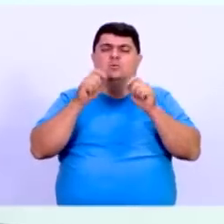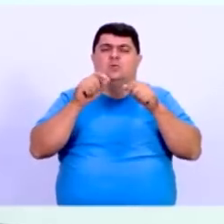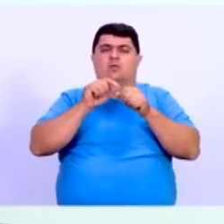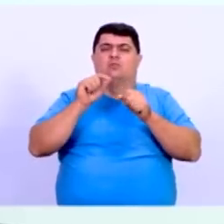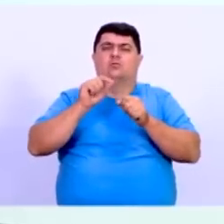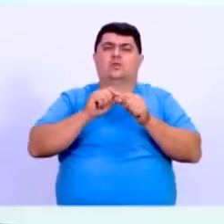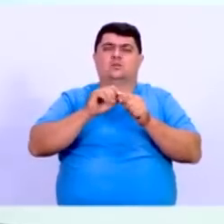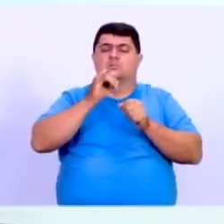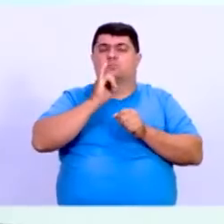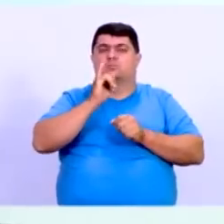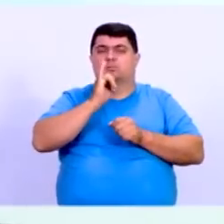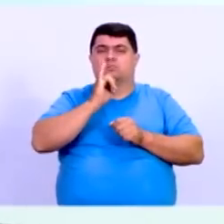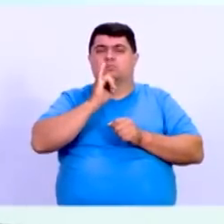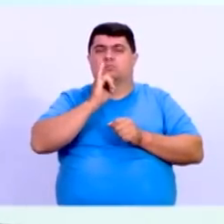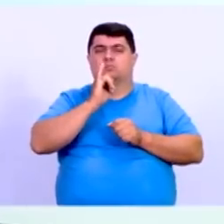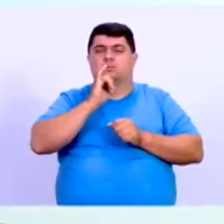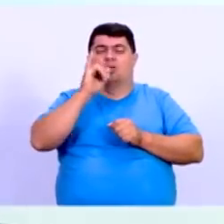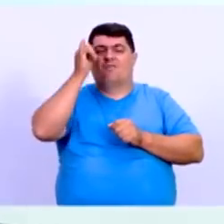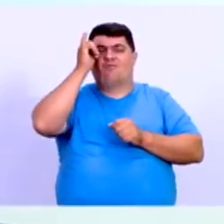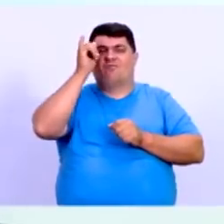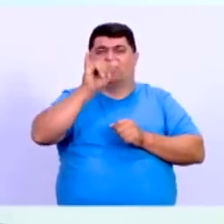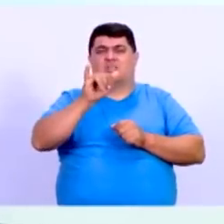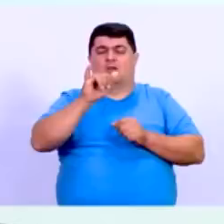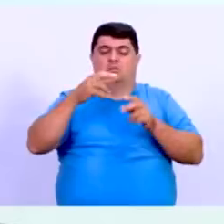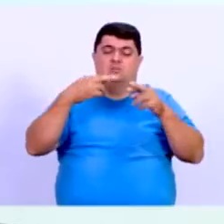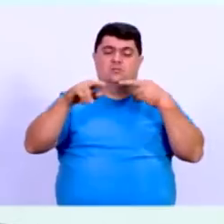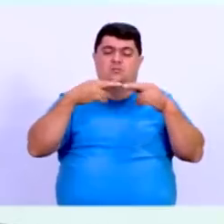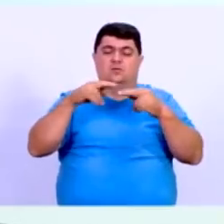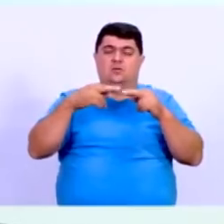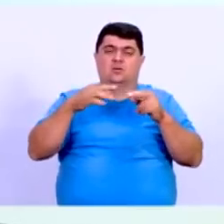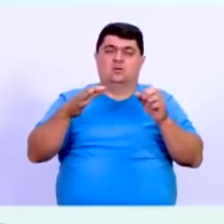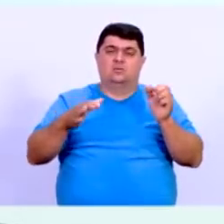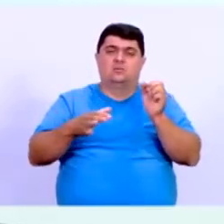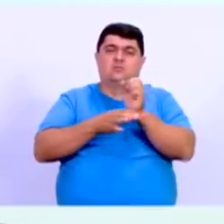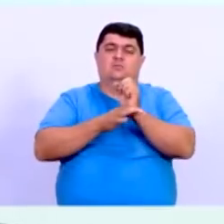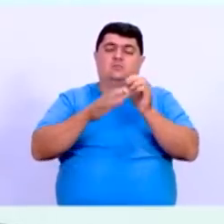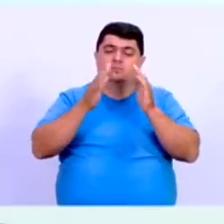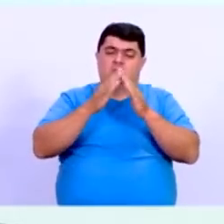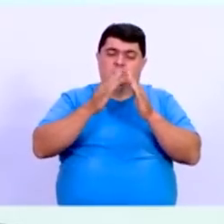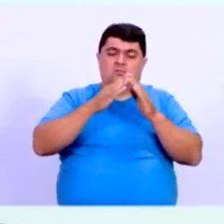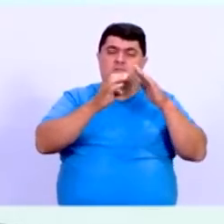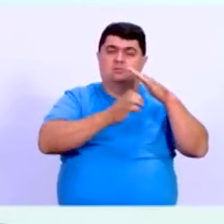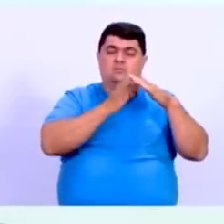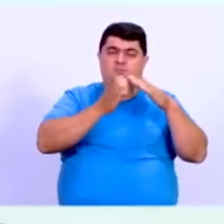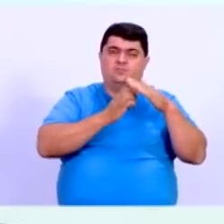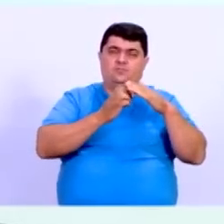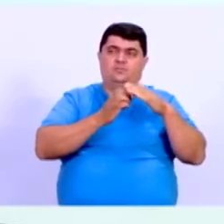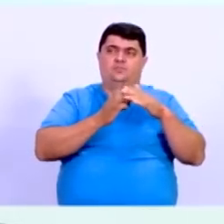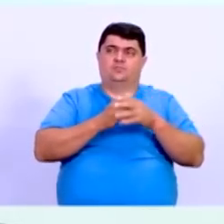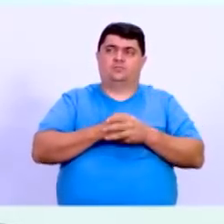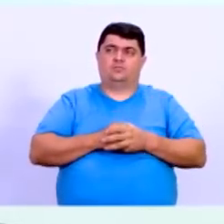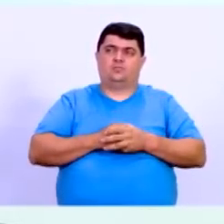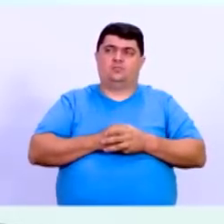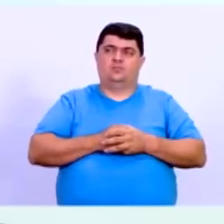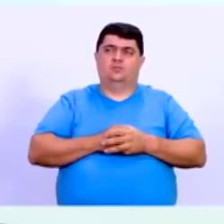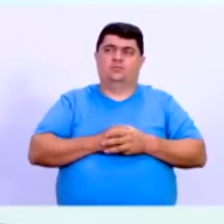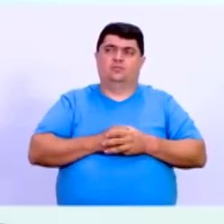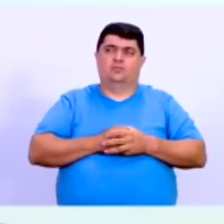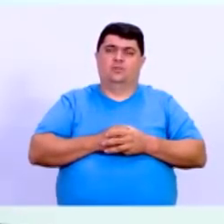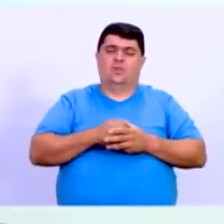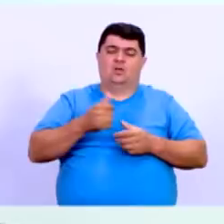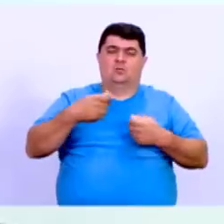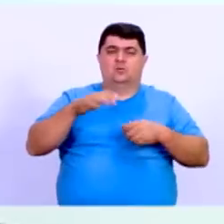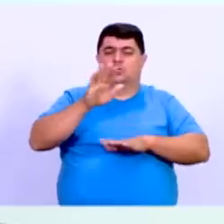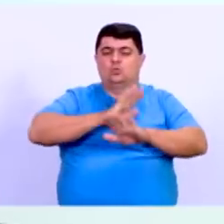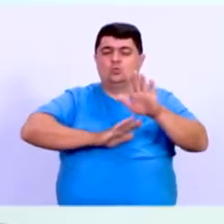fazer, né, para ter uma rede de computadores ali na minha residência, no meu ambiente corporativo? Quais são os